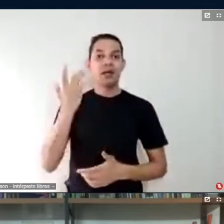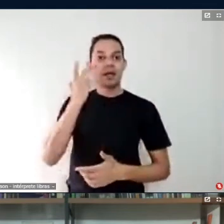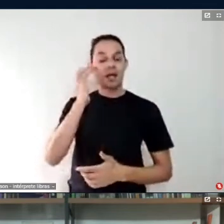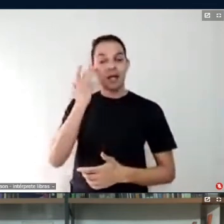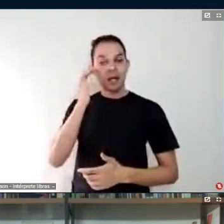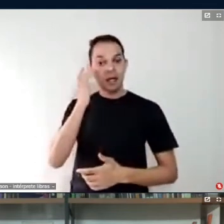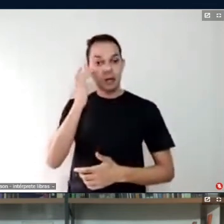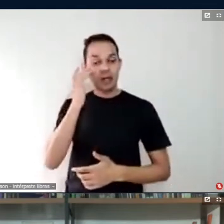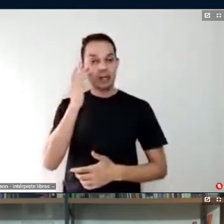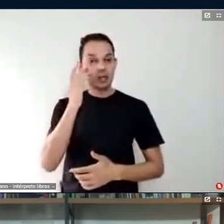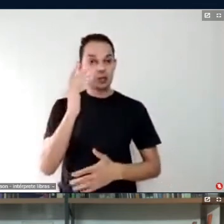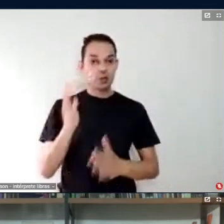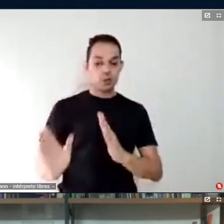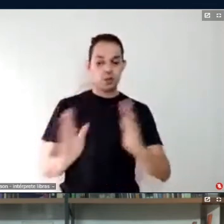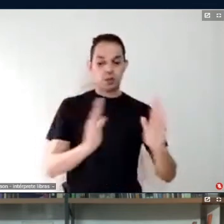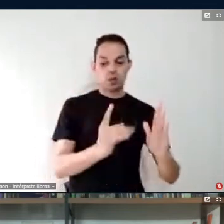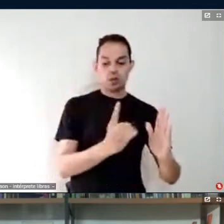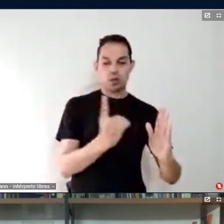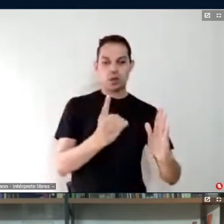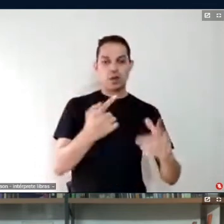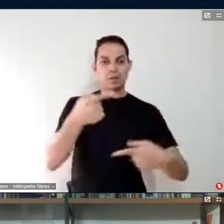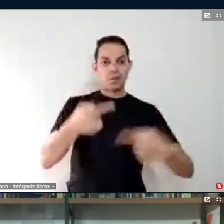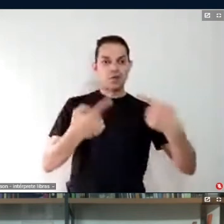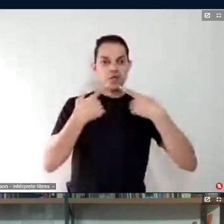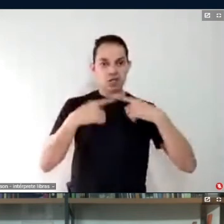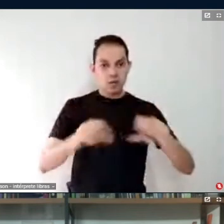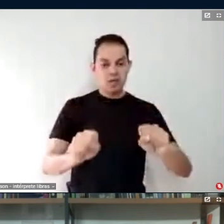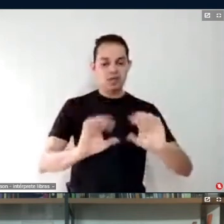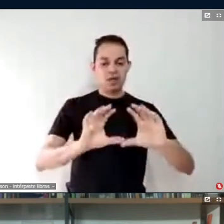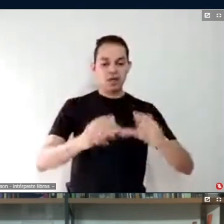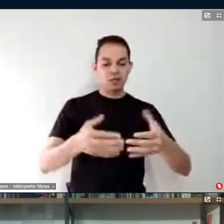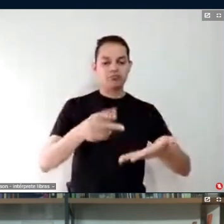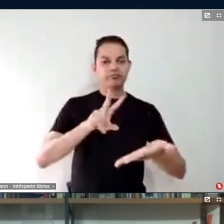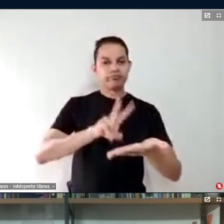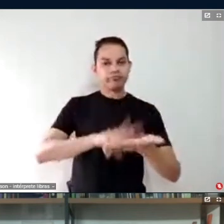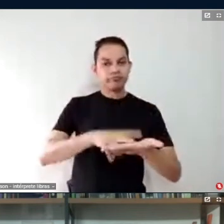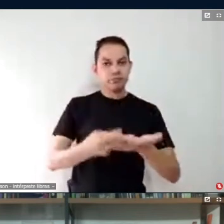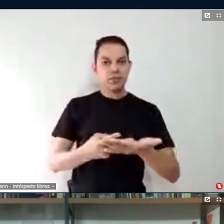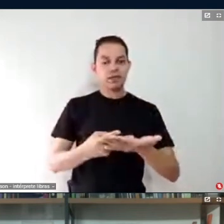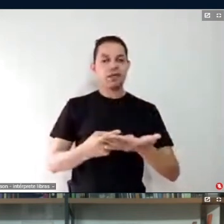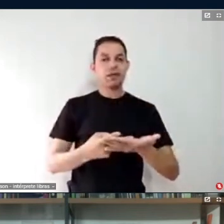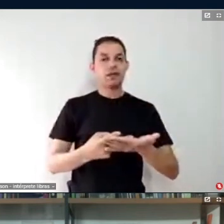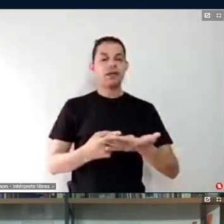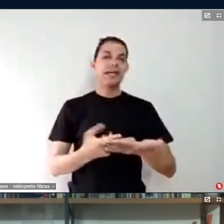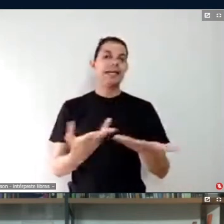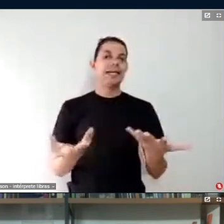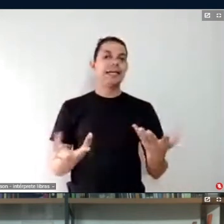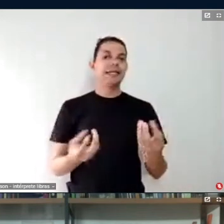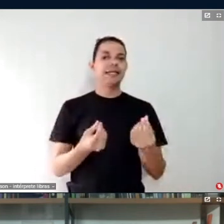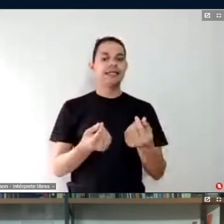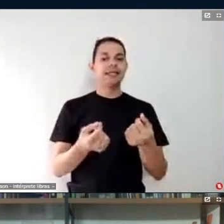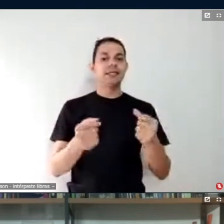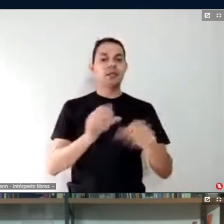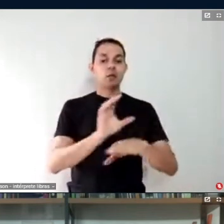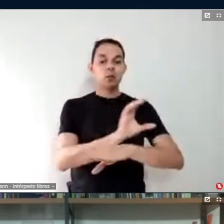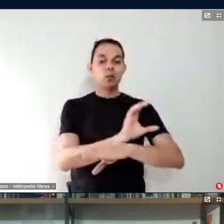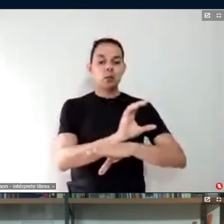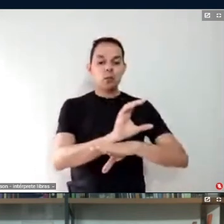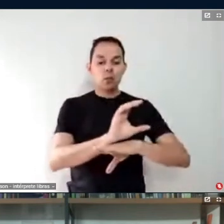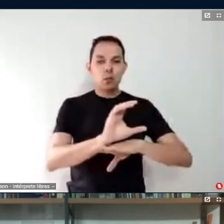1, que é da política linguística e política de tradução, você não explora o ponto dos cursos de